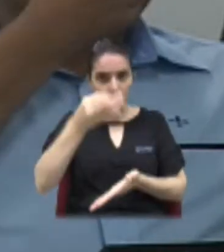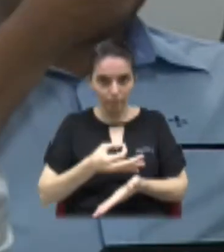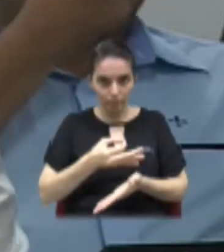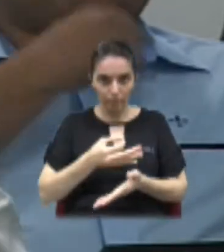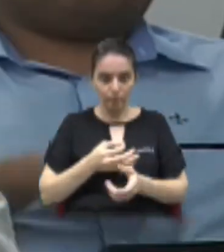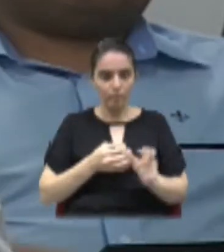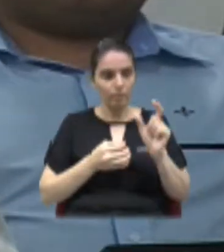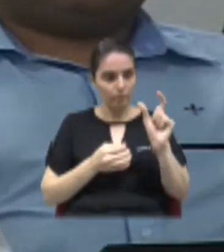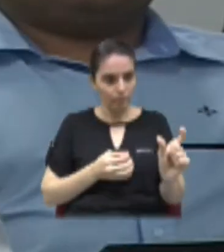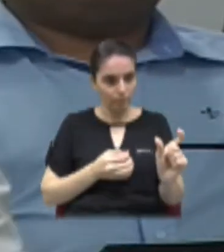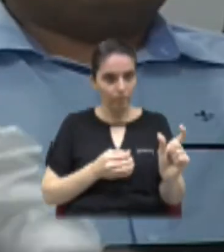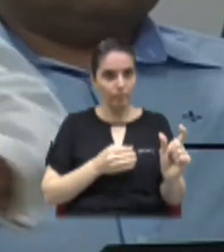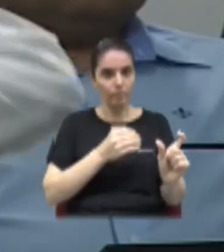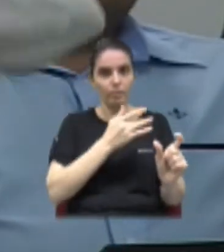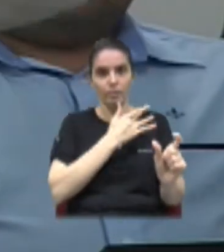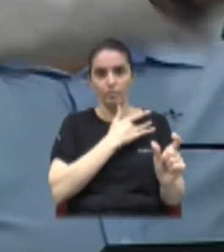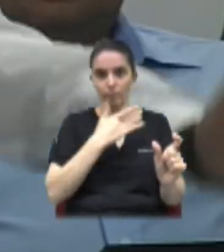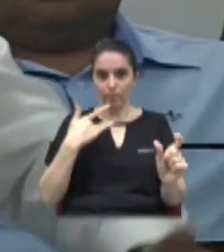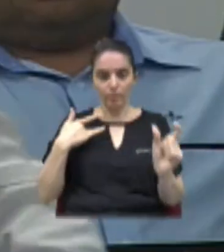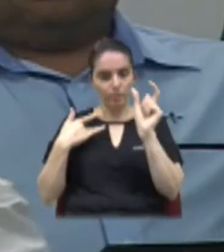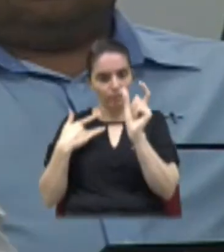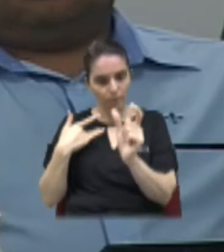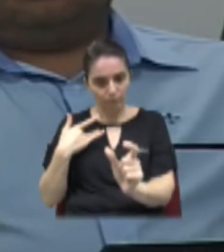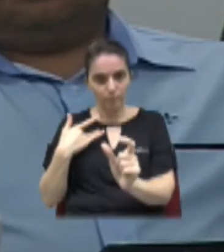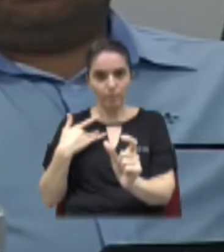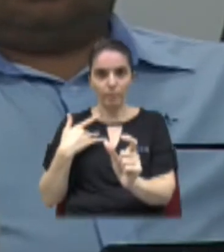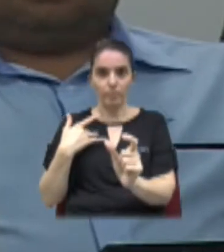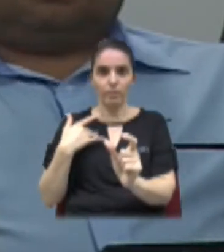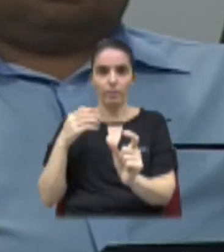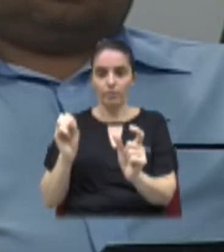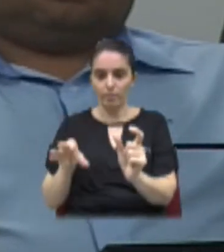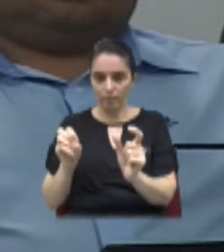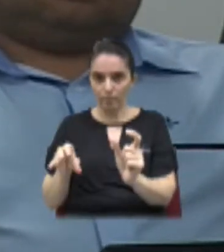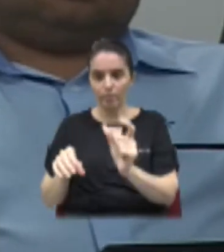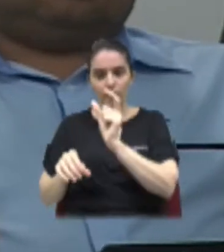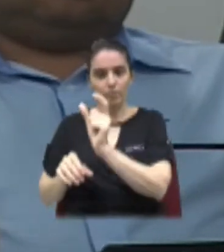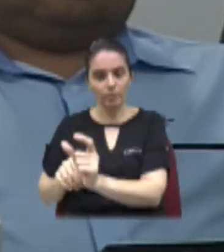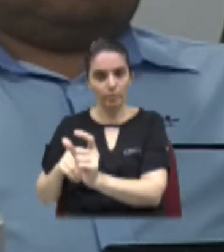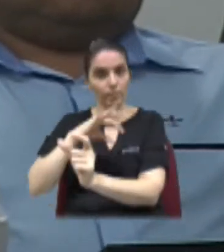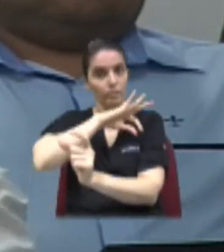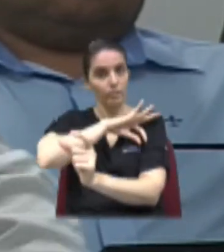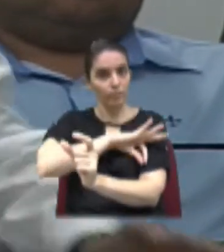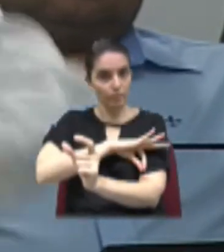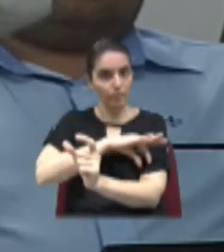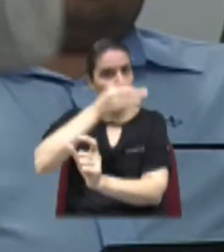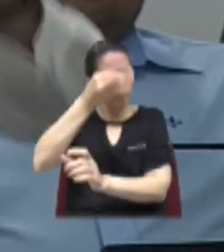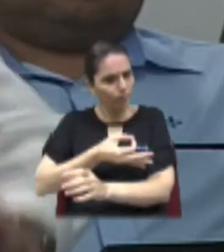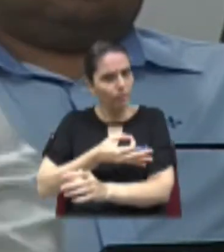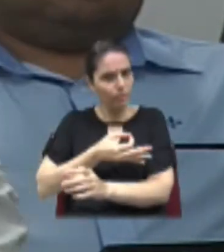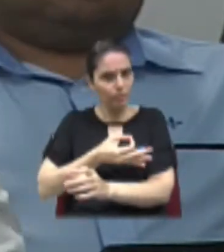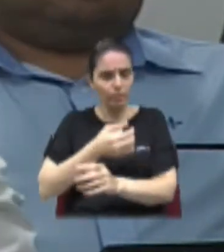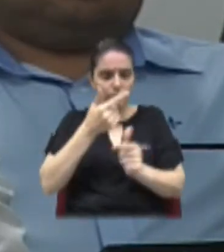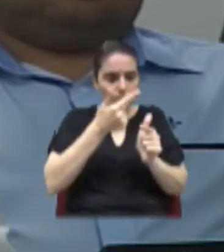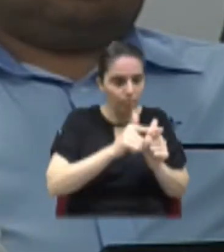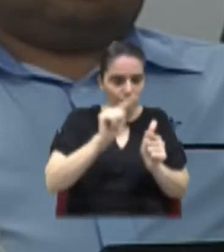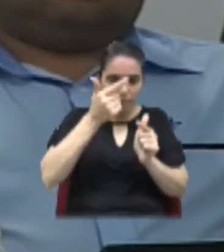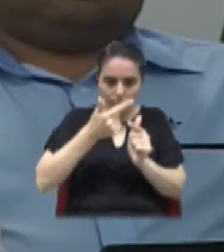projeto muito bom, não para os vereadores, mas para o interesse